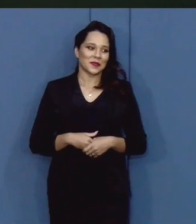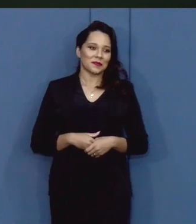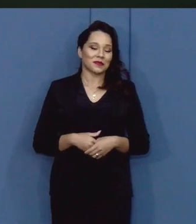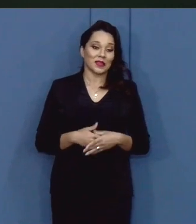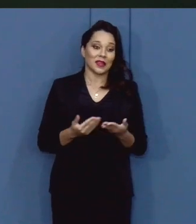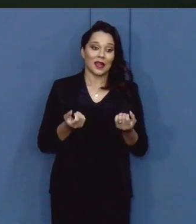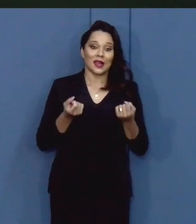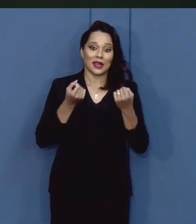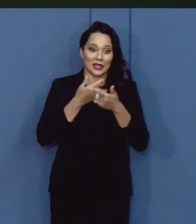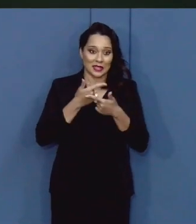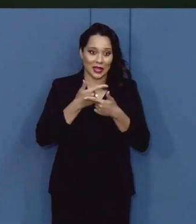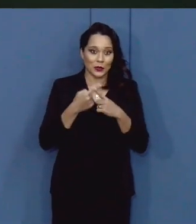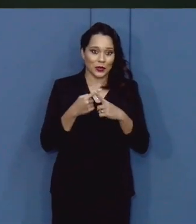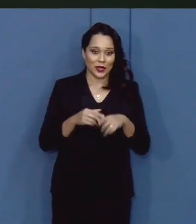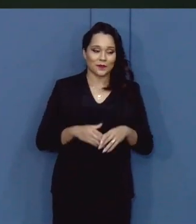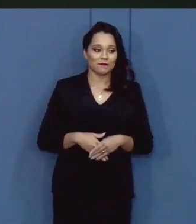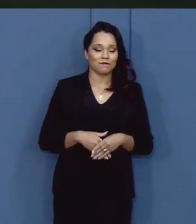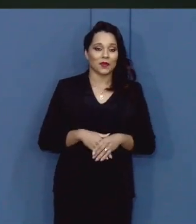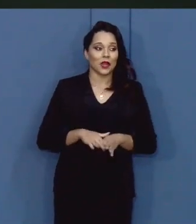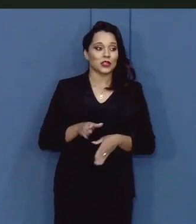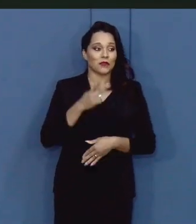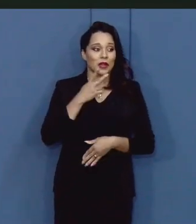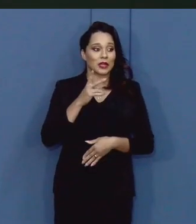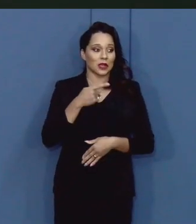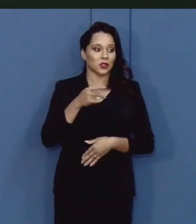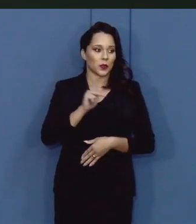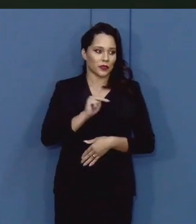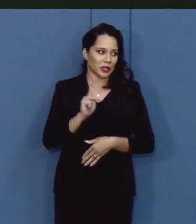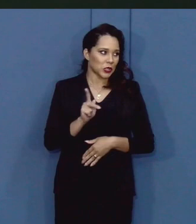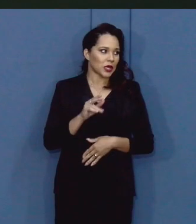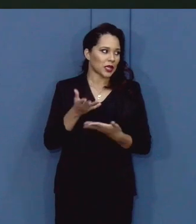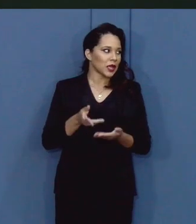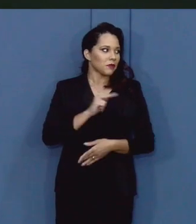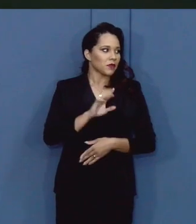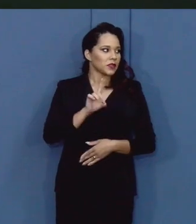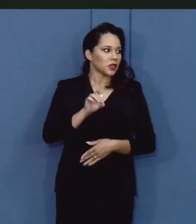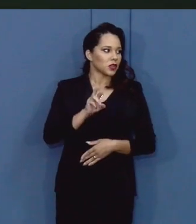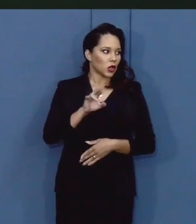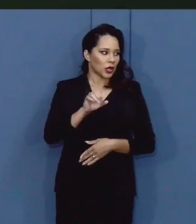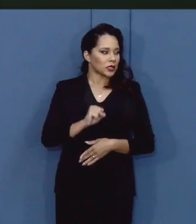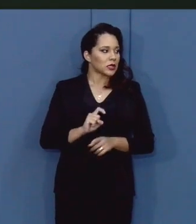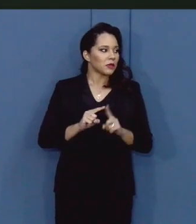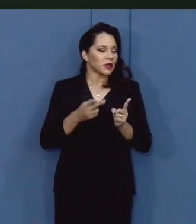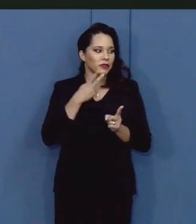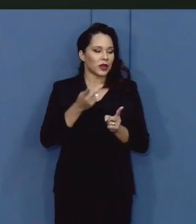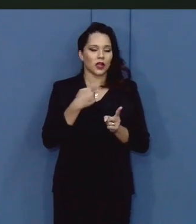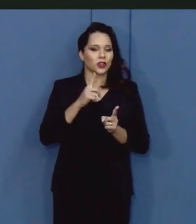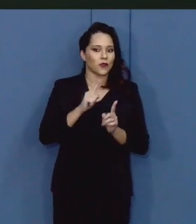É engraçado porque eu falei, sou professora, né? Então, professora adora slide, mas eu falei, eu não